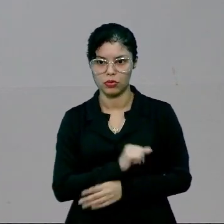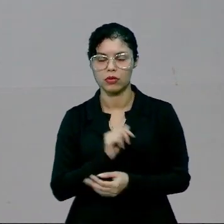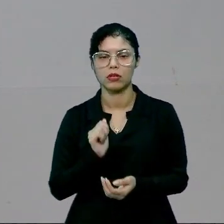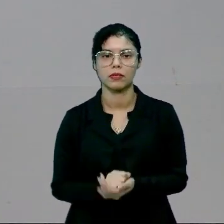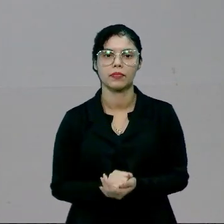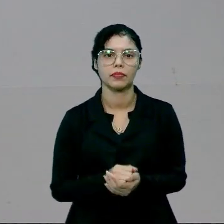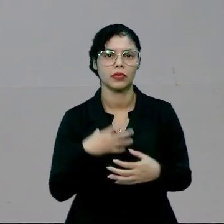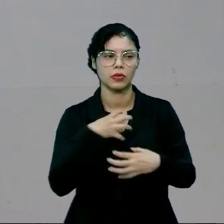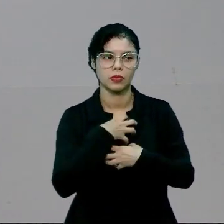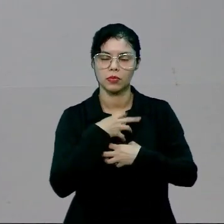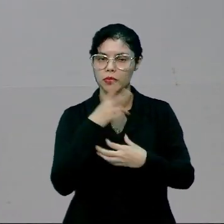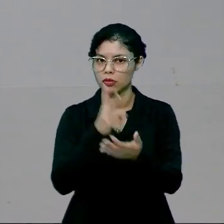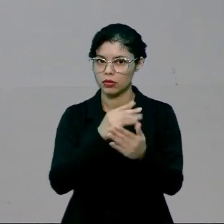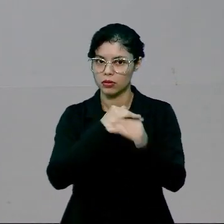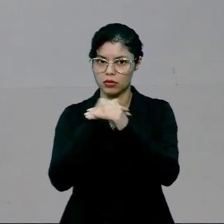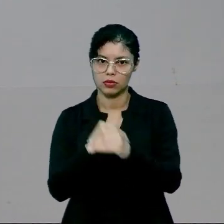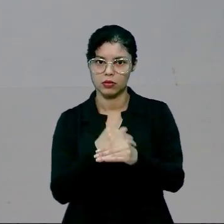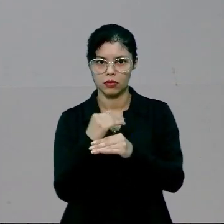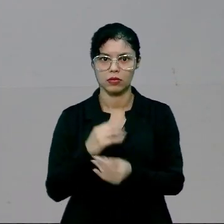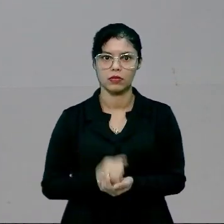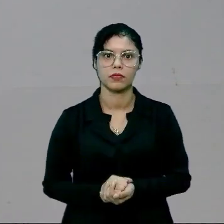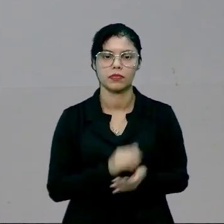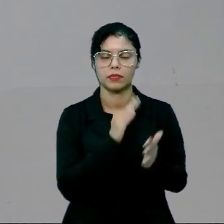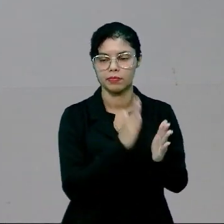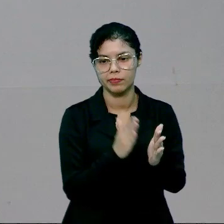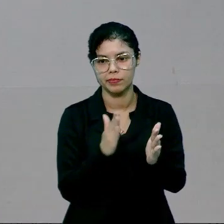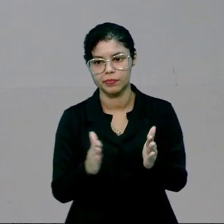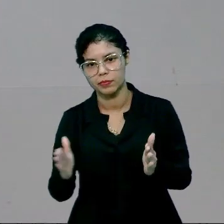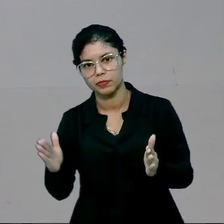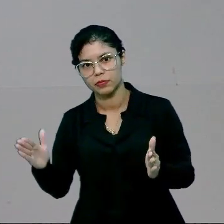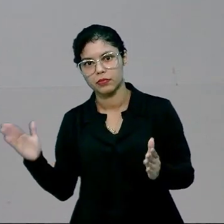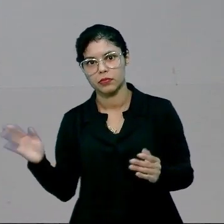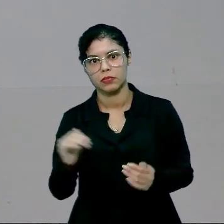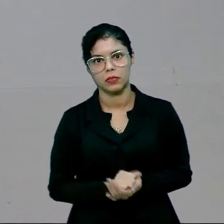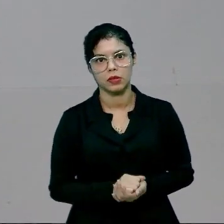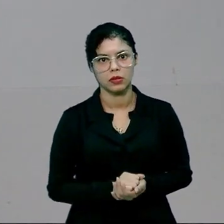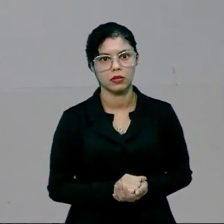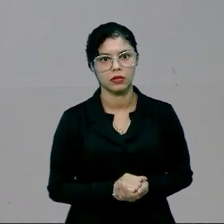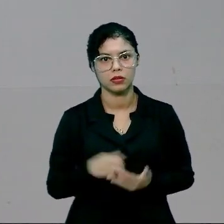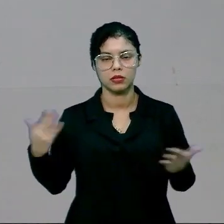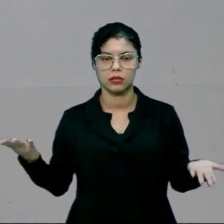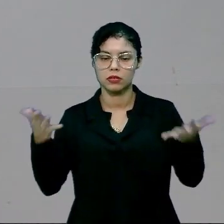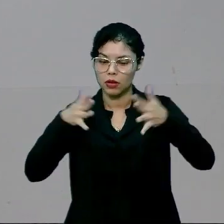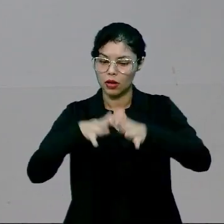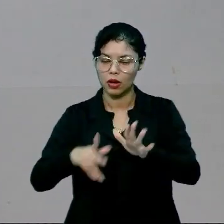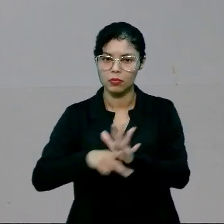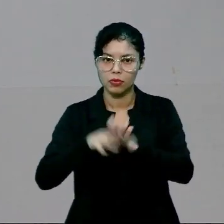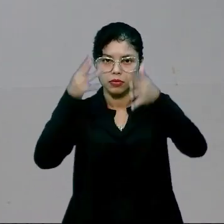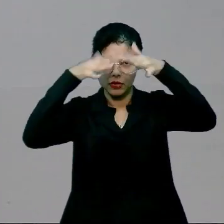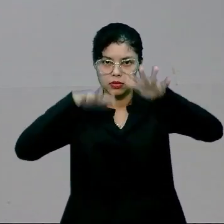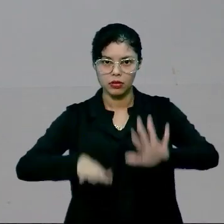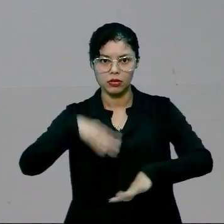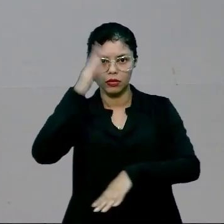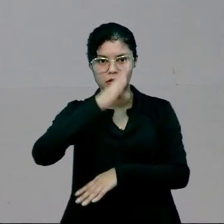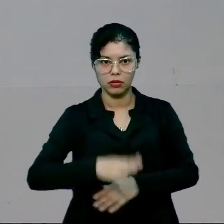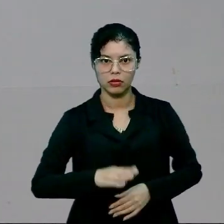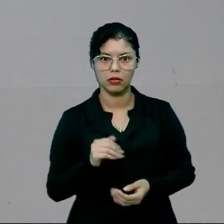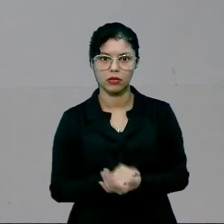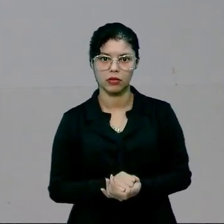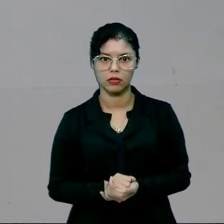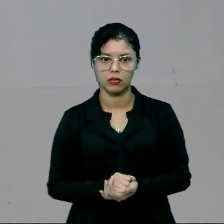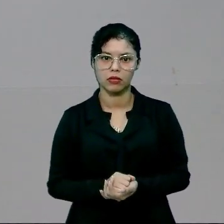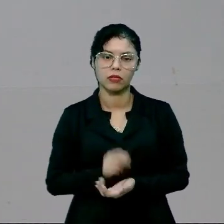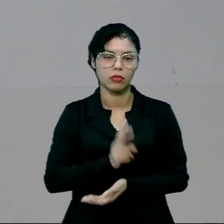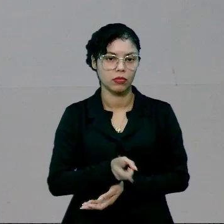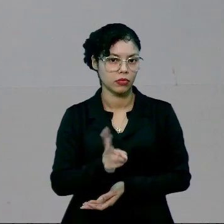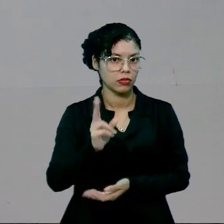no mesmo momento, tá? Então, ela acontece de forma gradual. Então, inserir o naturalismo no Brasil não é